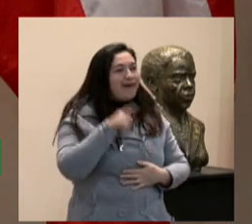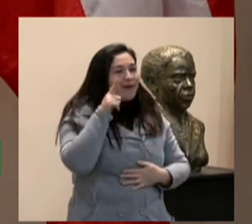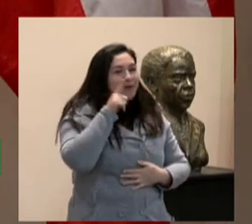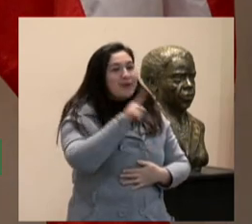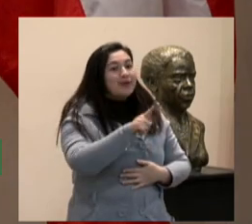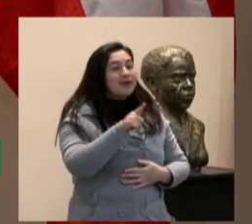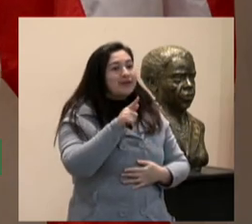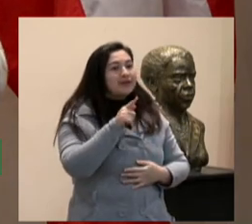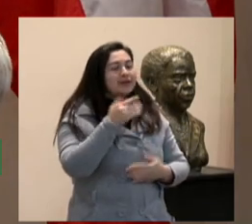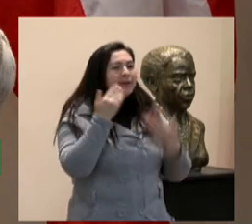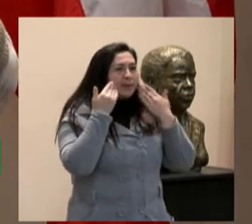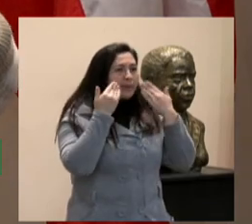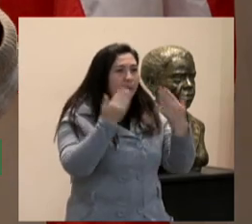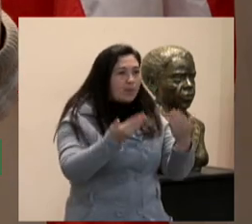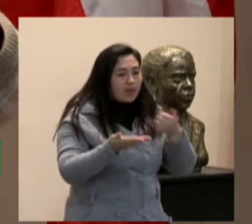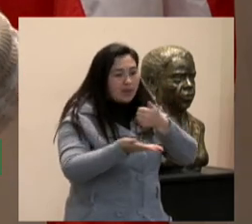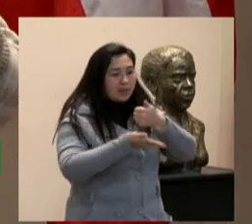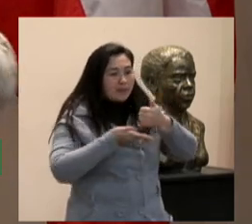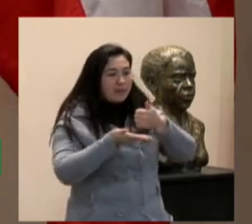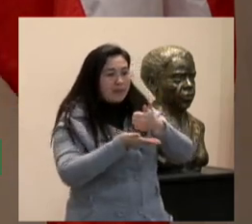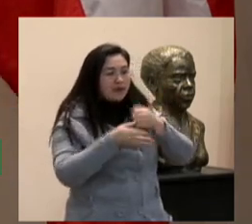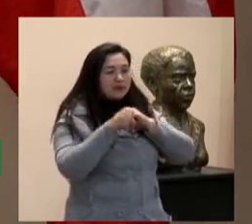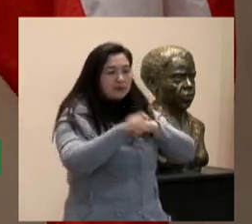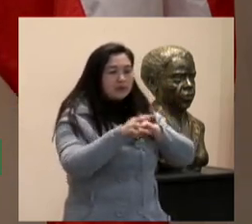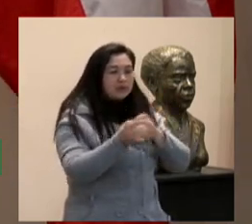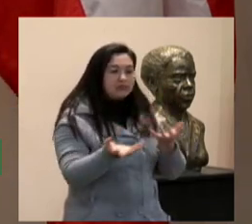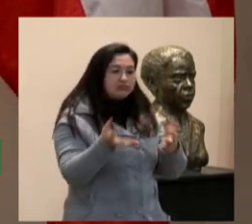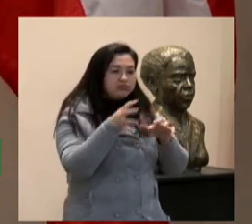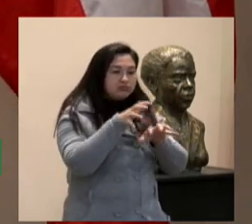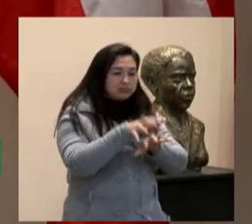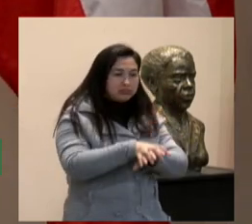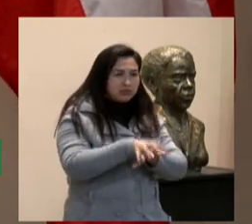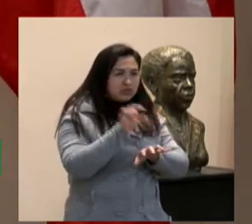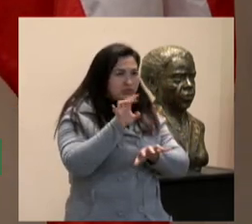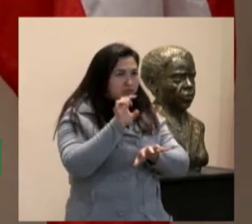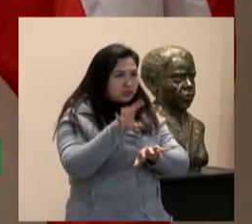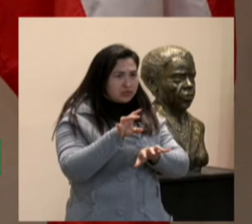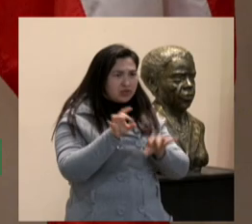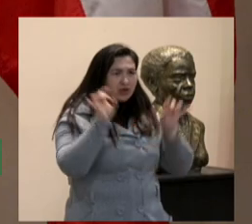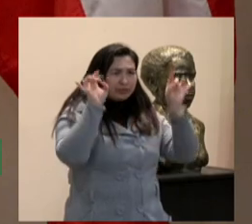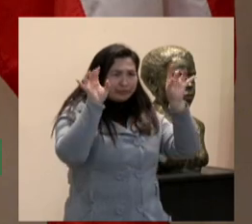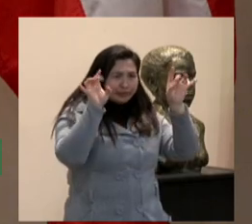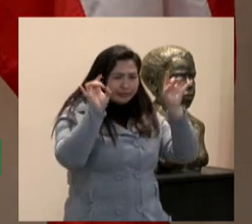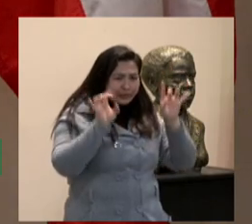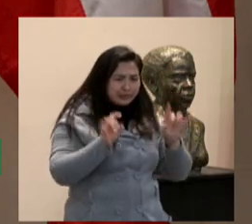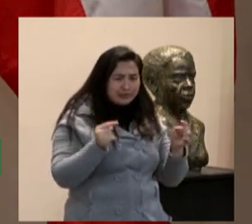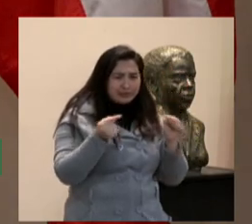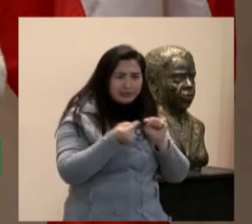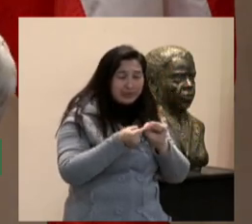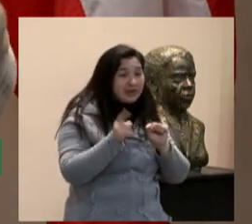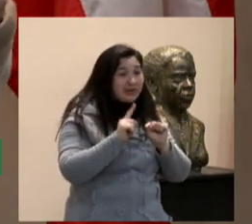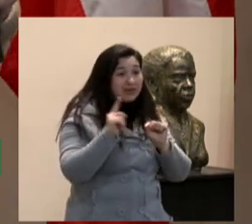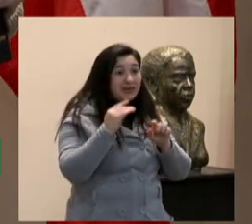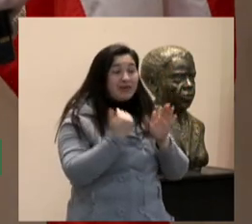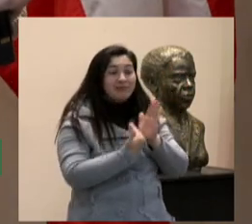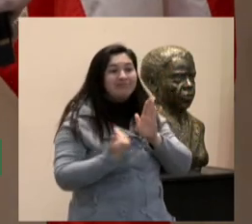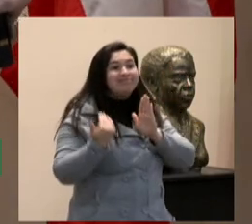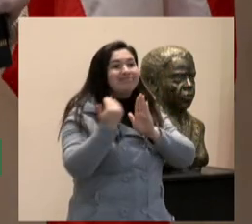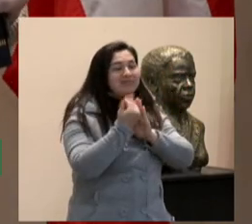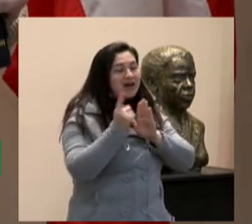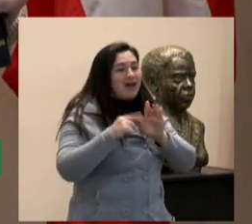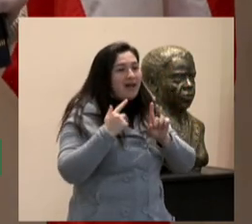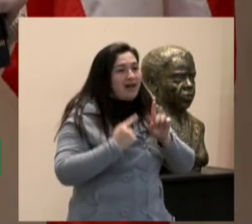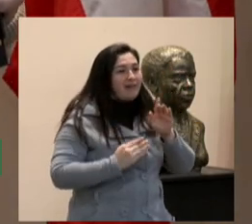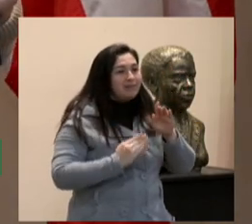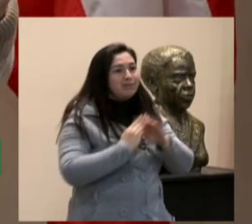apontar princípios da educação inclusiva para além da educação especial. Para mim, é um grande